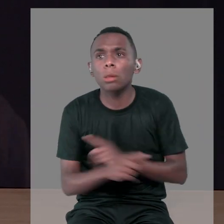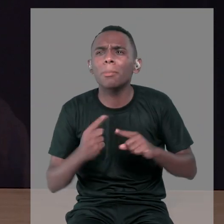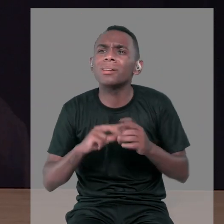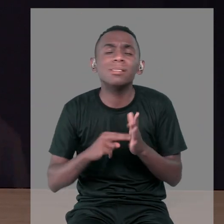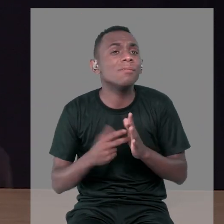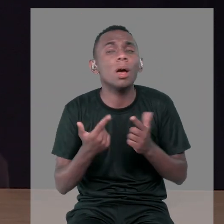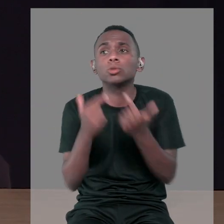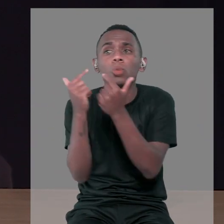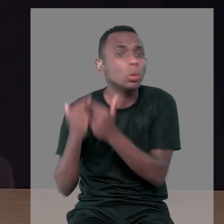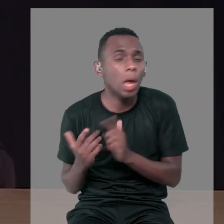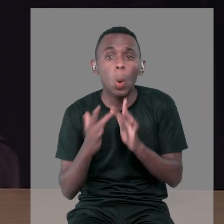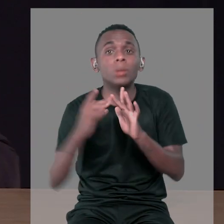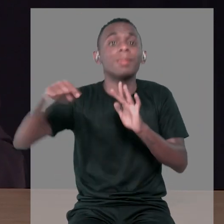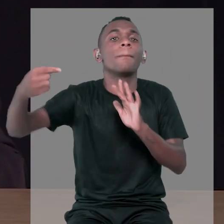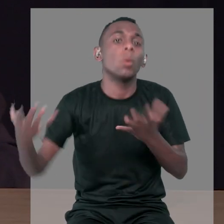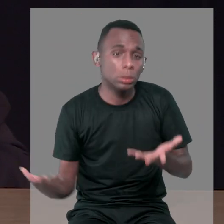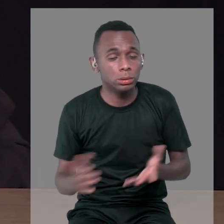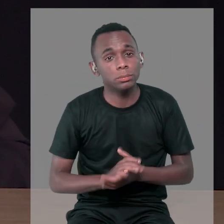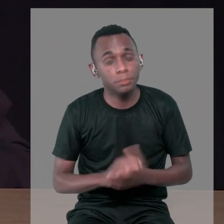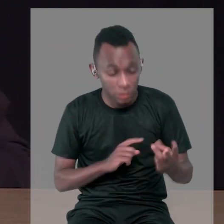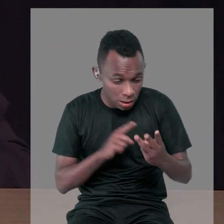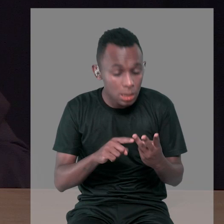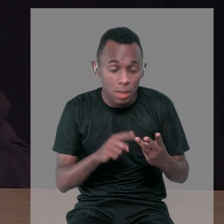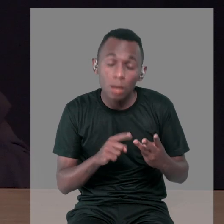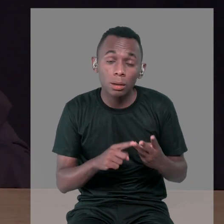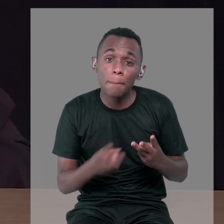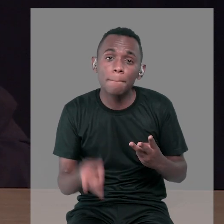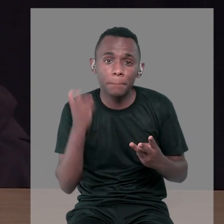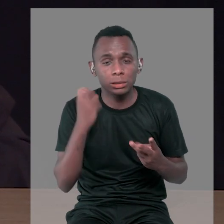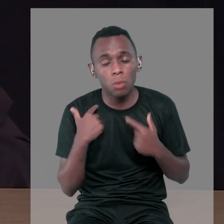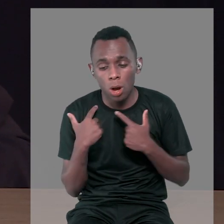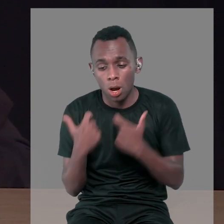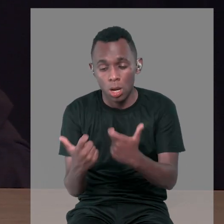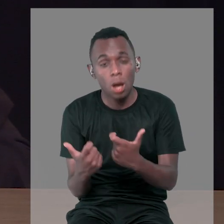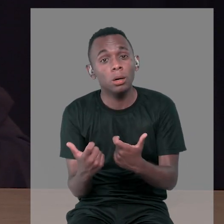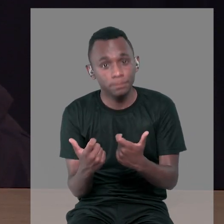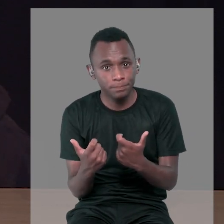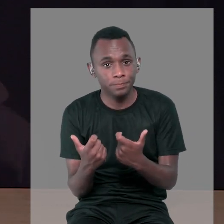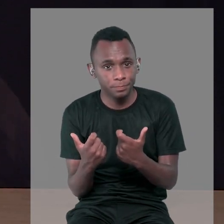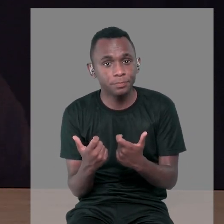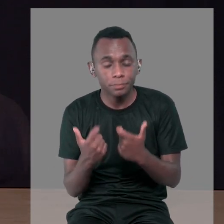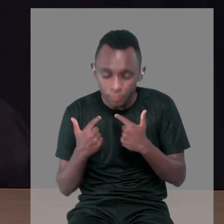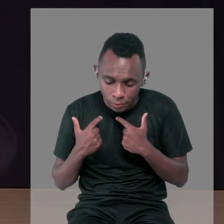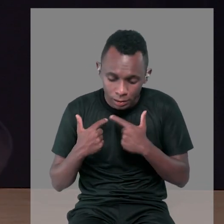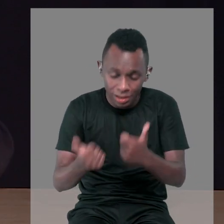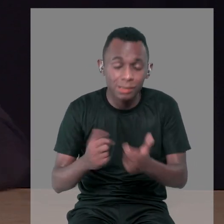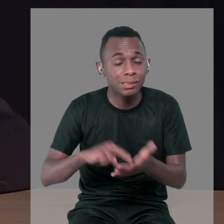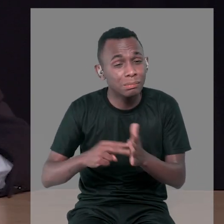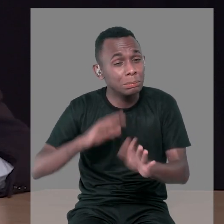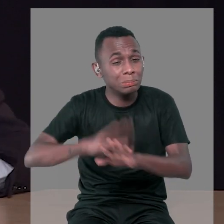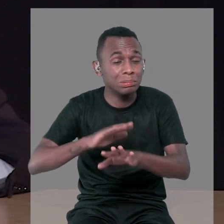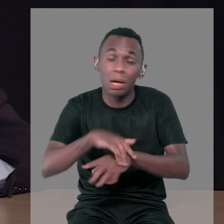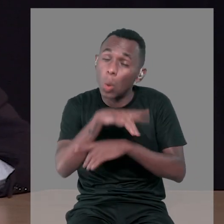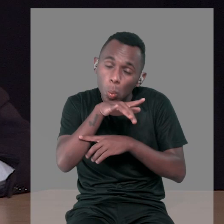que o Walser viu por essa metáfora. A guerra tornada total é a guerra infernal. Né? E assim ele volta